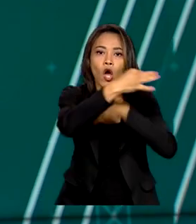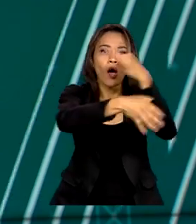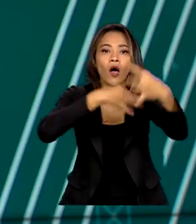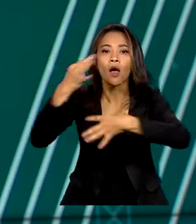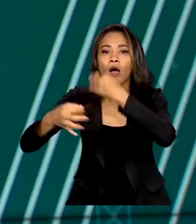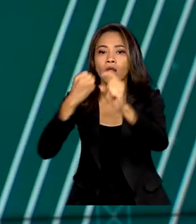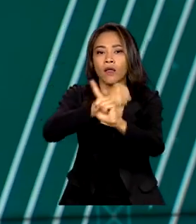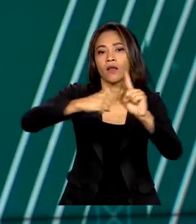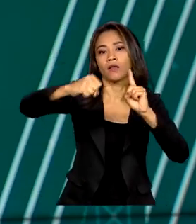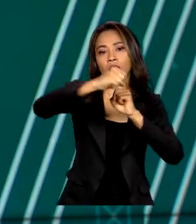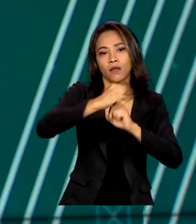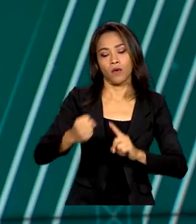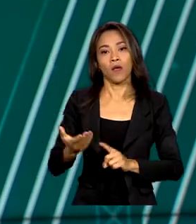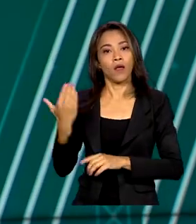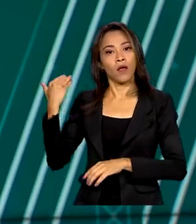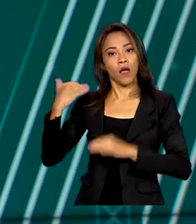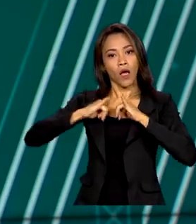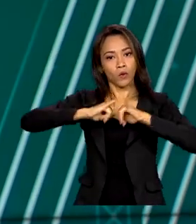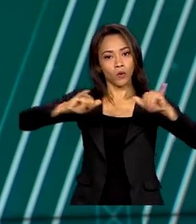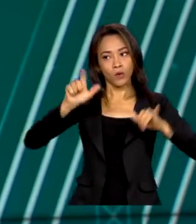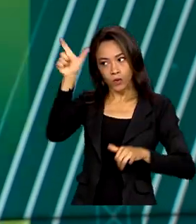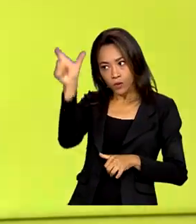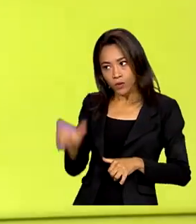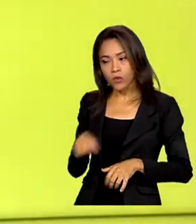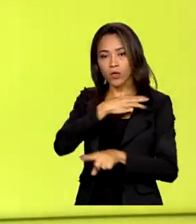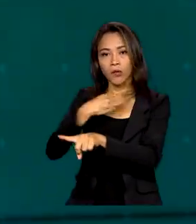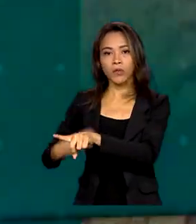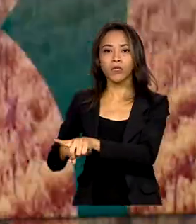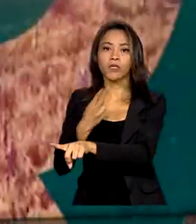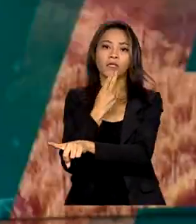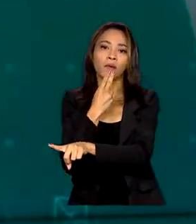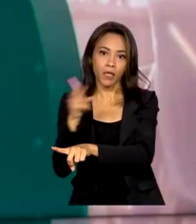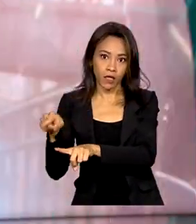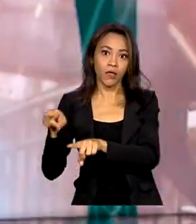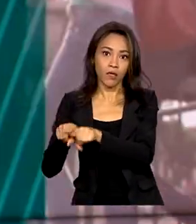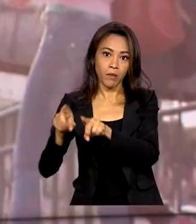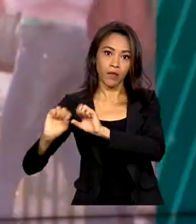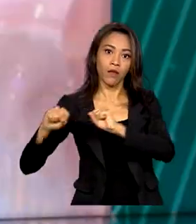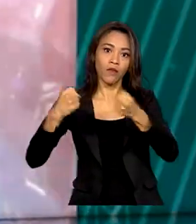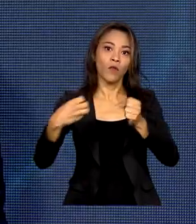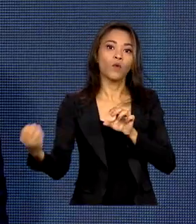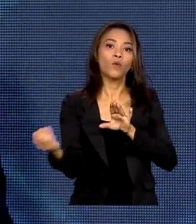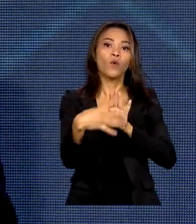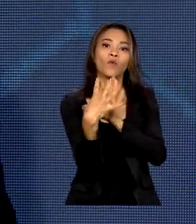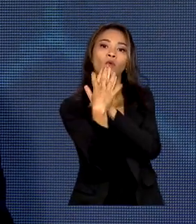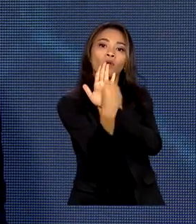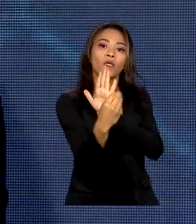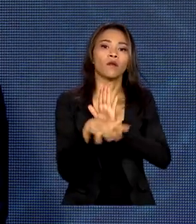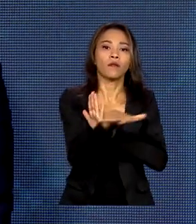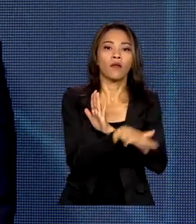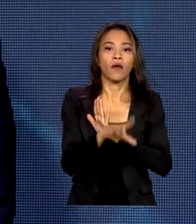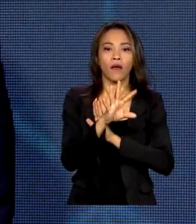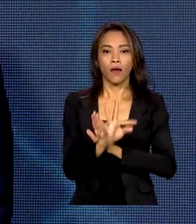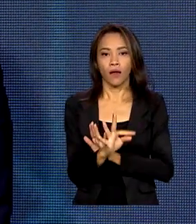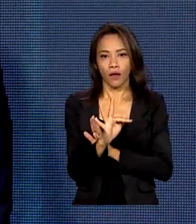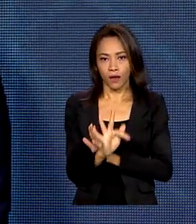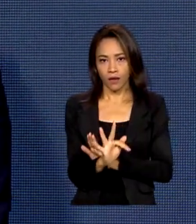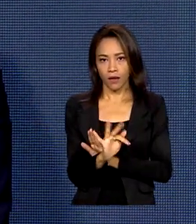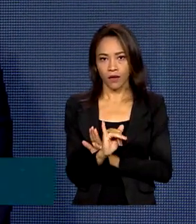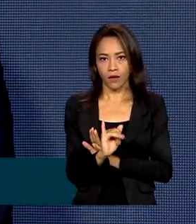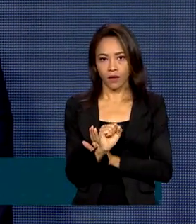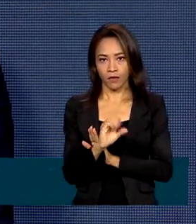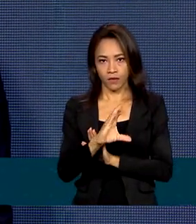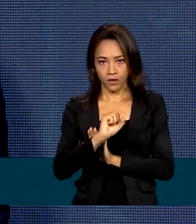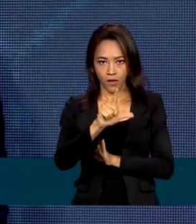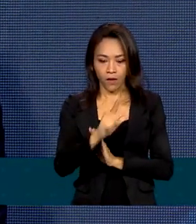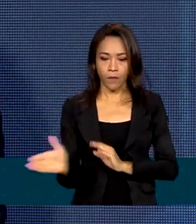pela ministra Simone Tebet, que também defendeu a proposta da nova âncora fiscal. Simone Tebet defendeu